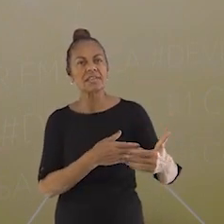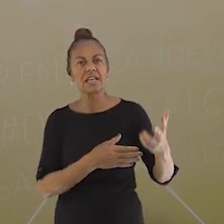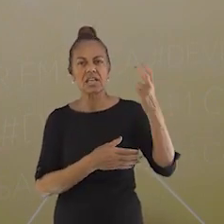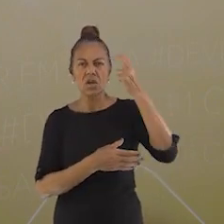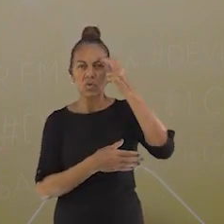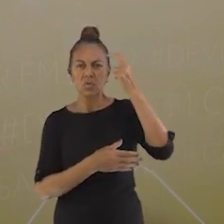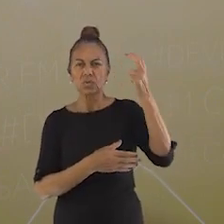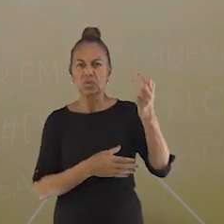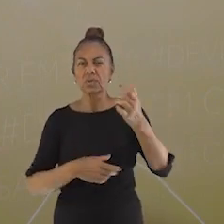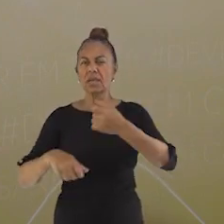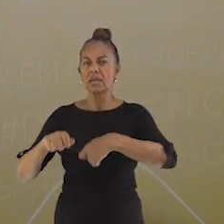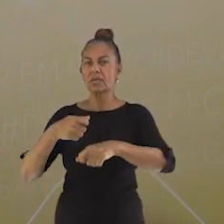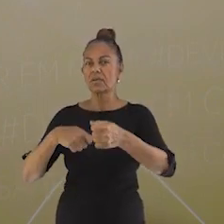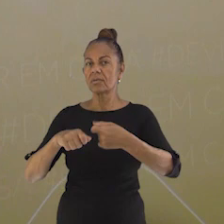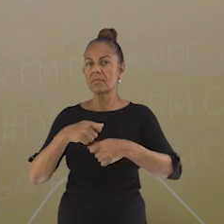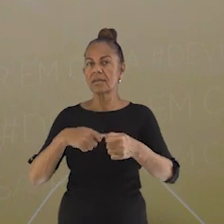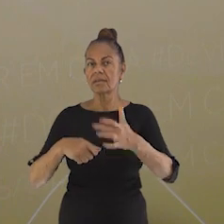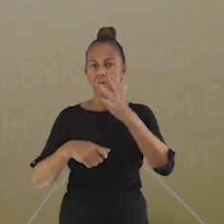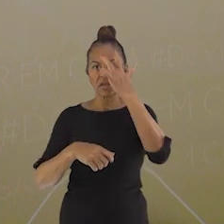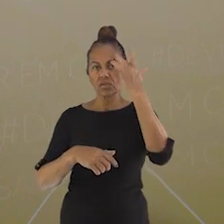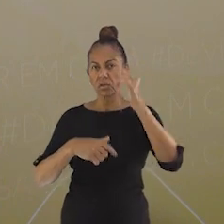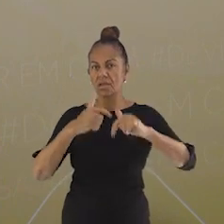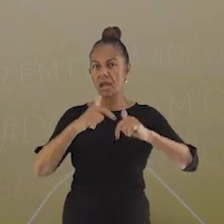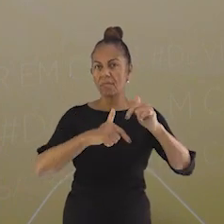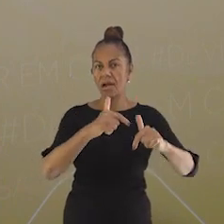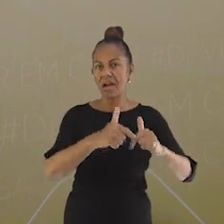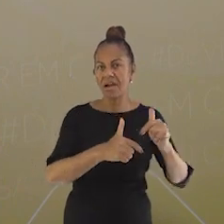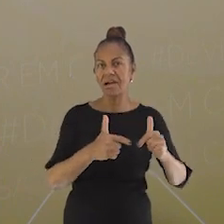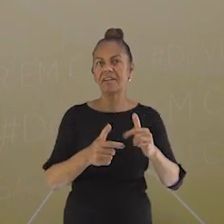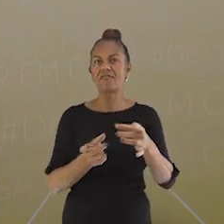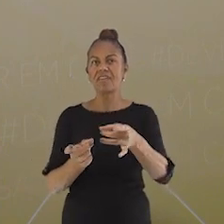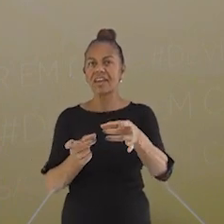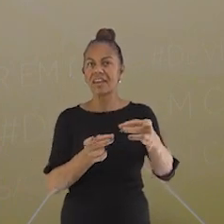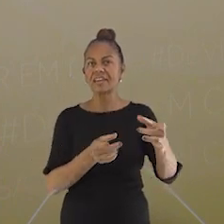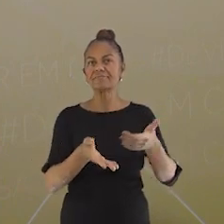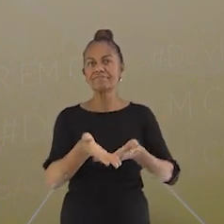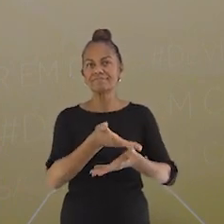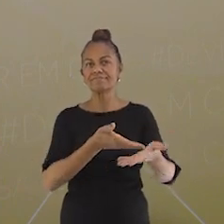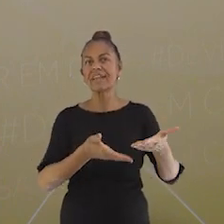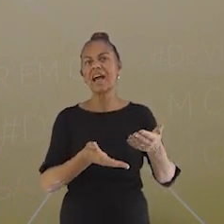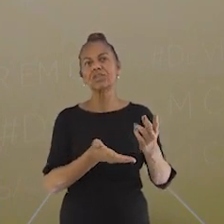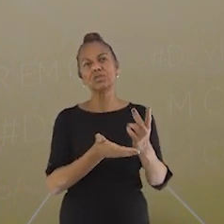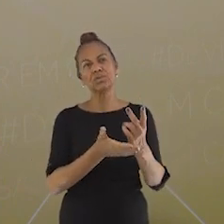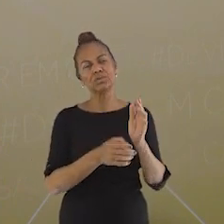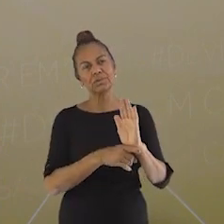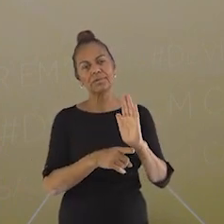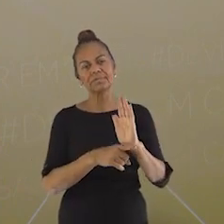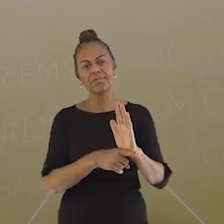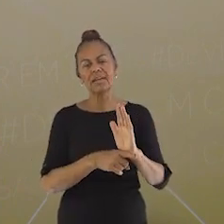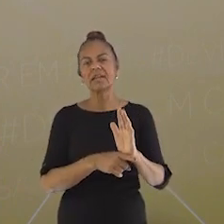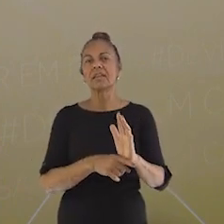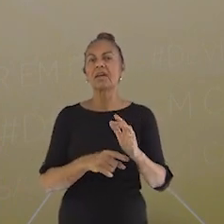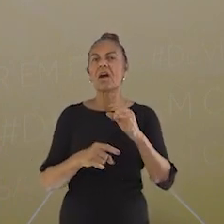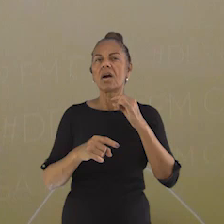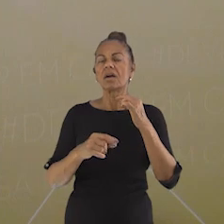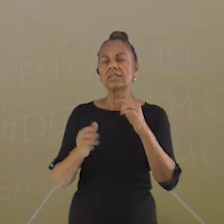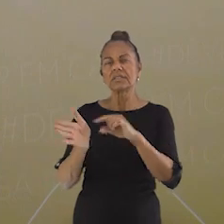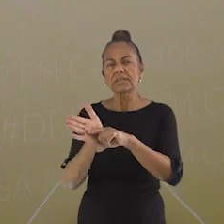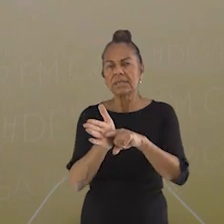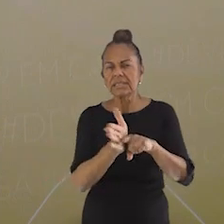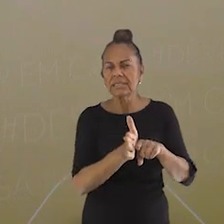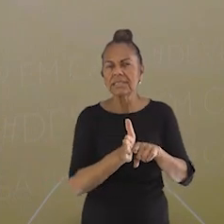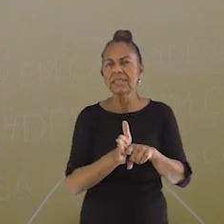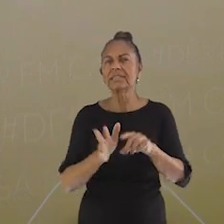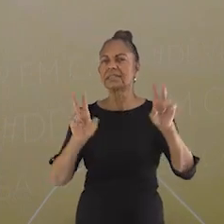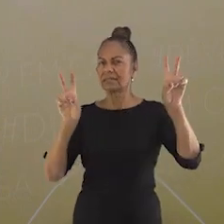e econômica de todos que tiram dele seu sustento. Na dúvida, pesquise mais sobre o assunto e leve essa